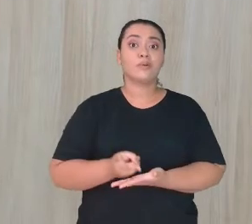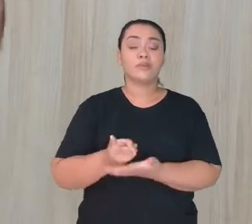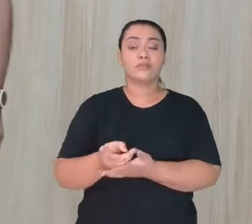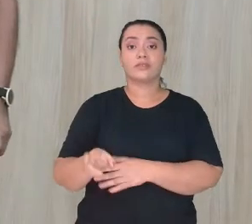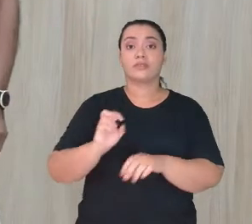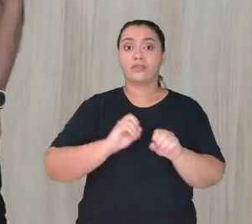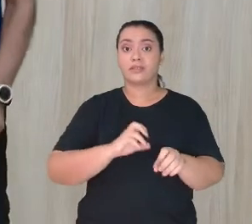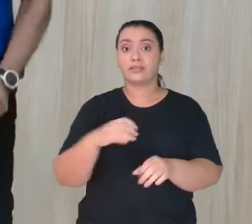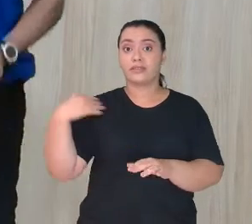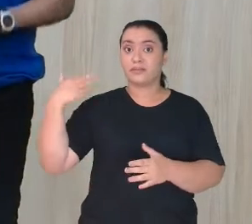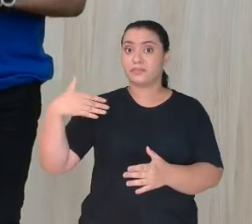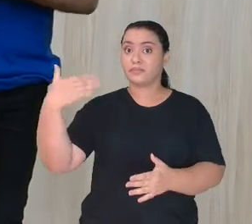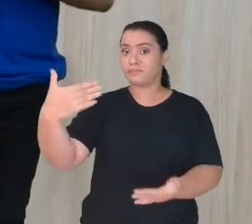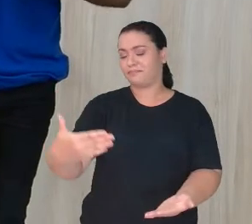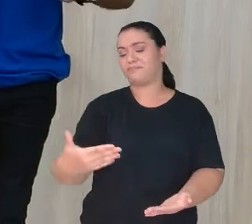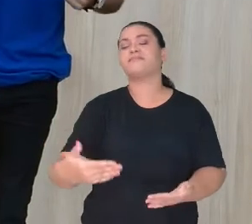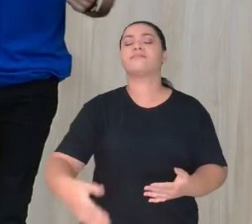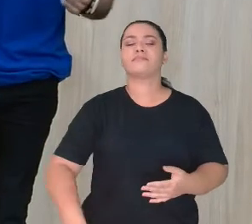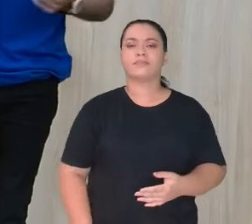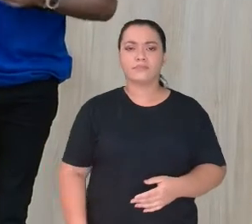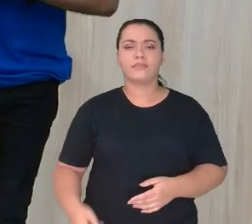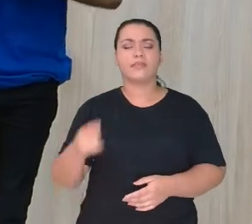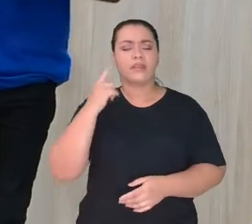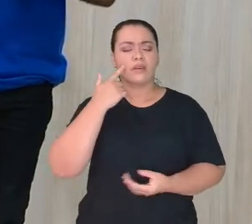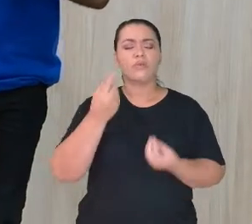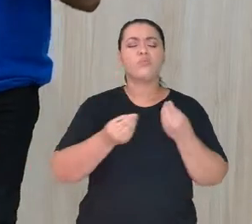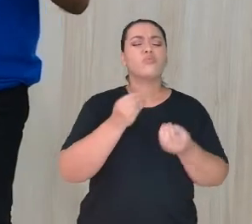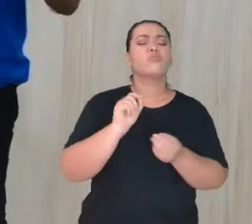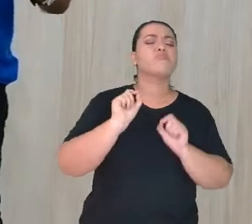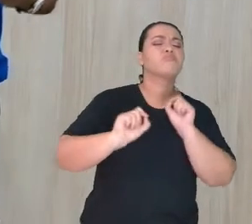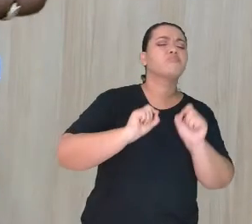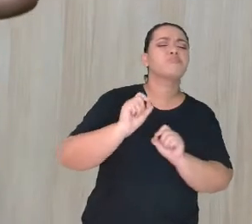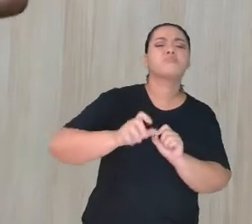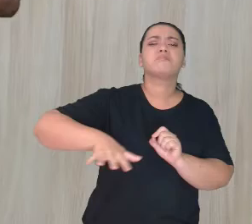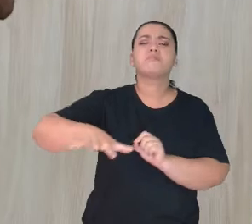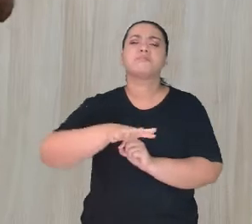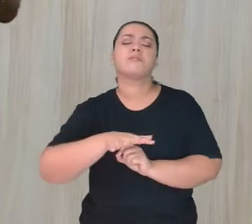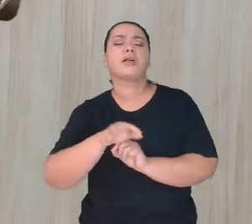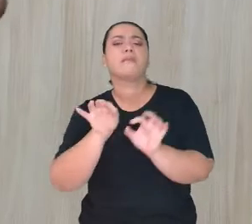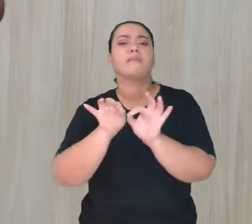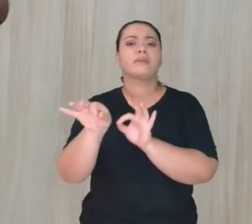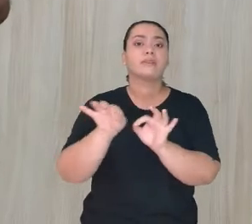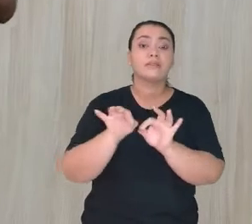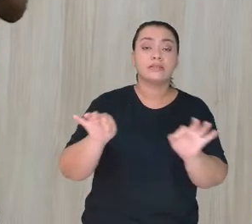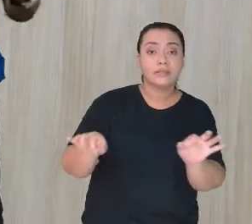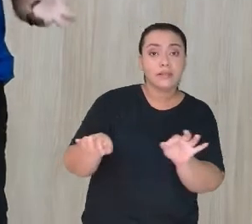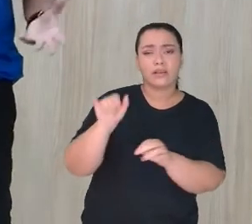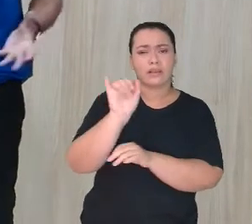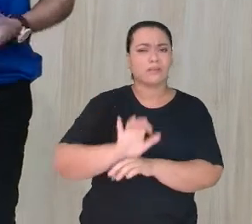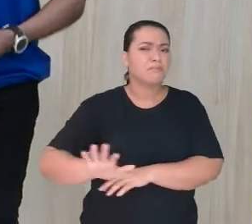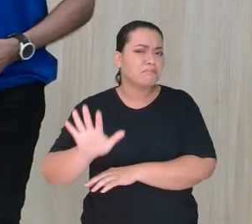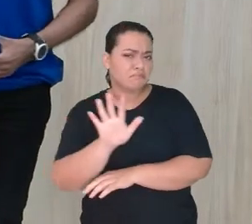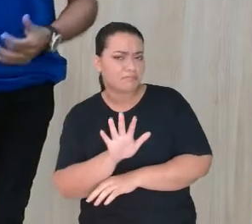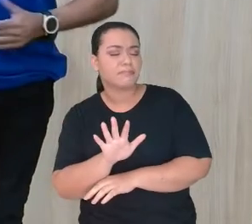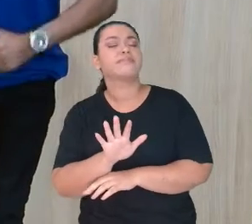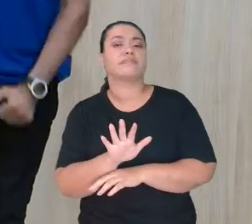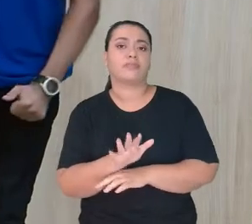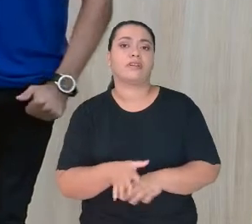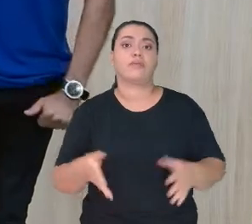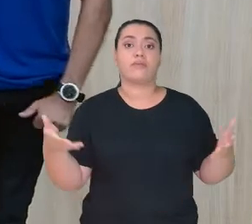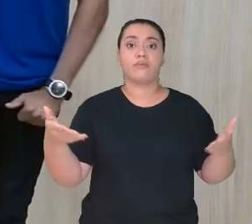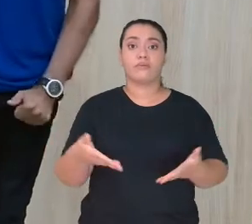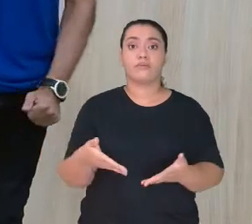aulas anteriores. A gente viu noções de área, o que seria a área, as medidas, as figuras, e hoje a gente vai